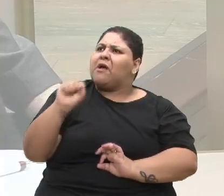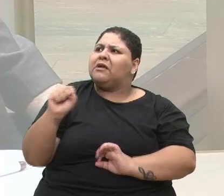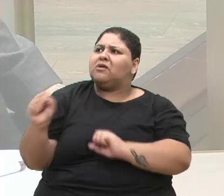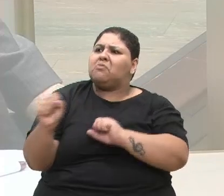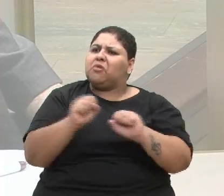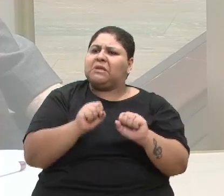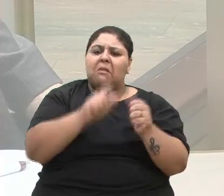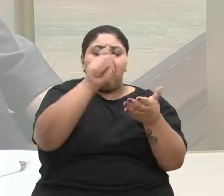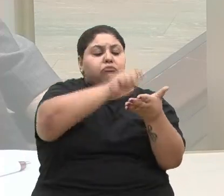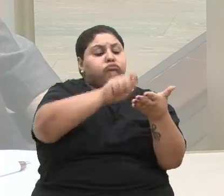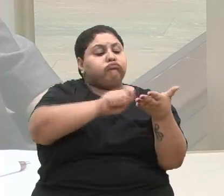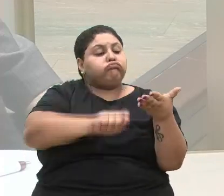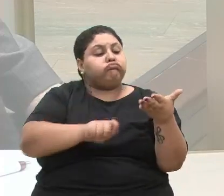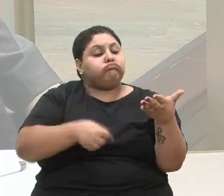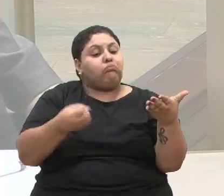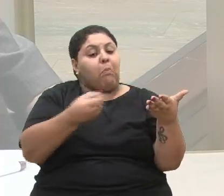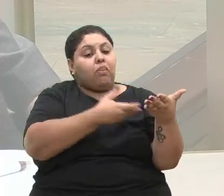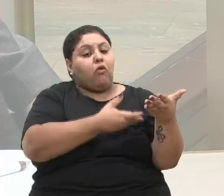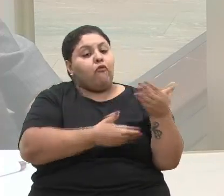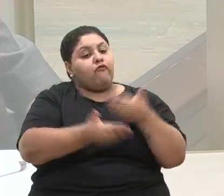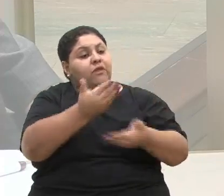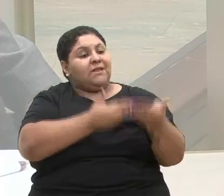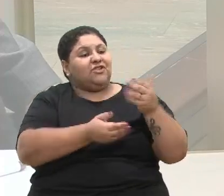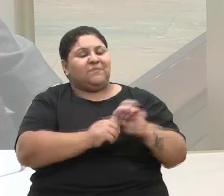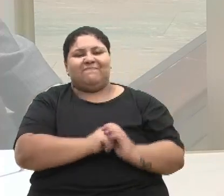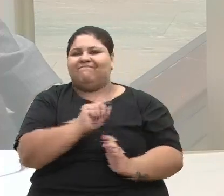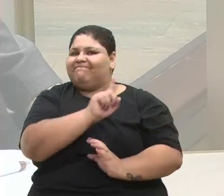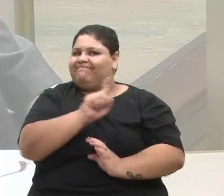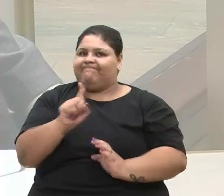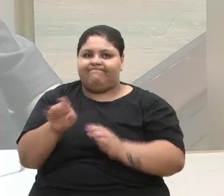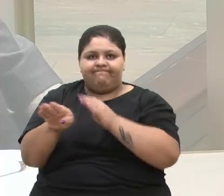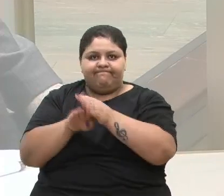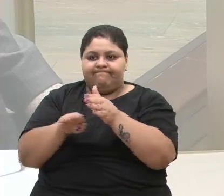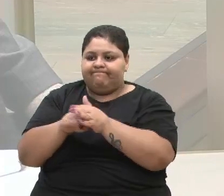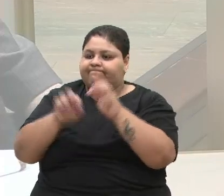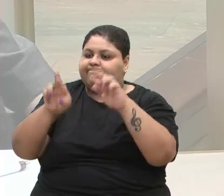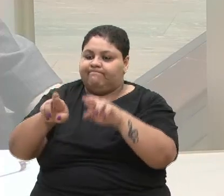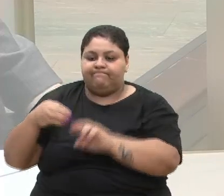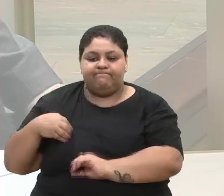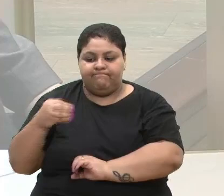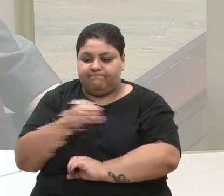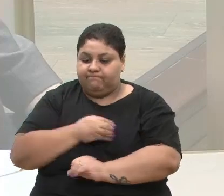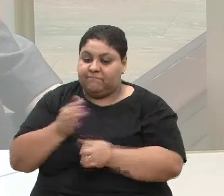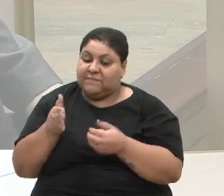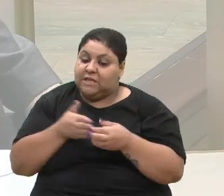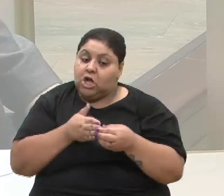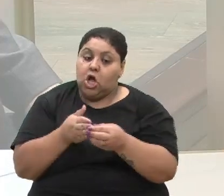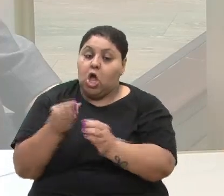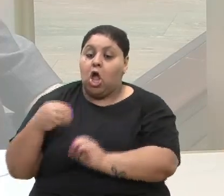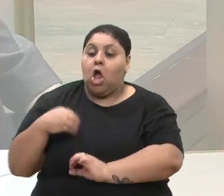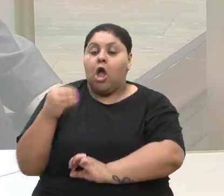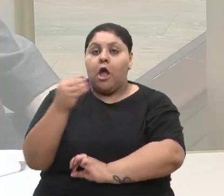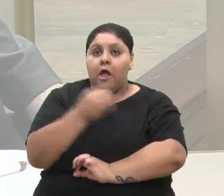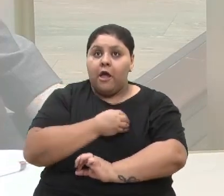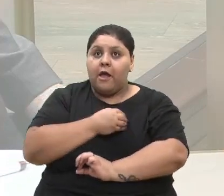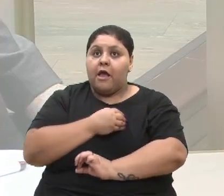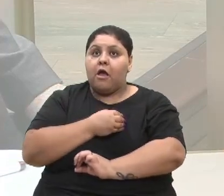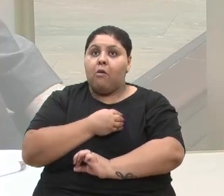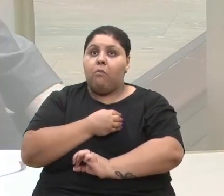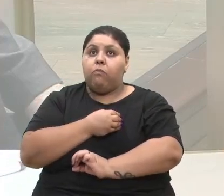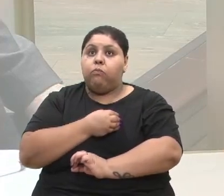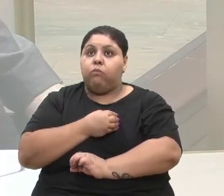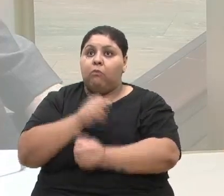por escrito uma nova consulta. Não, o Conselho Regional de Medicina orienta que os médicos devem